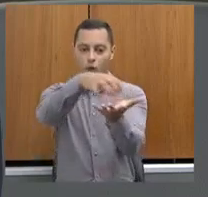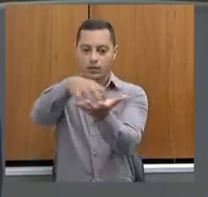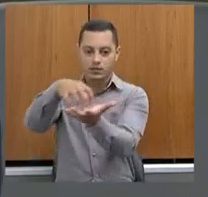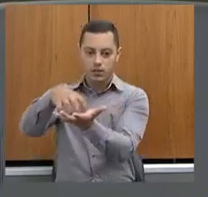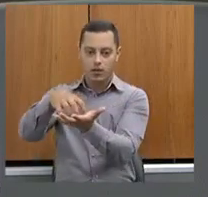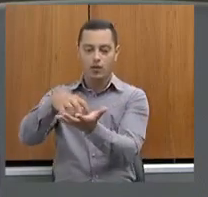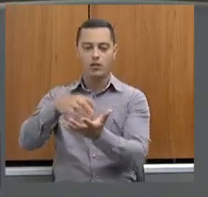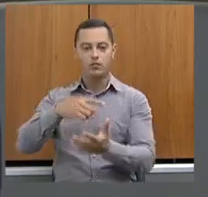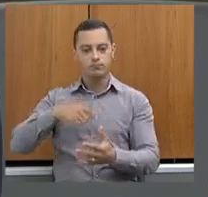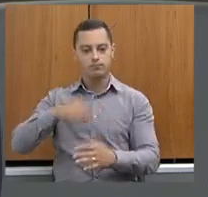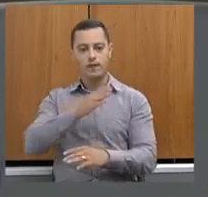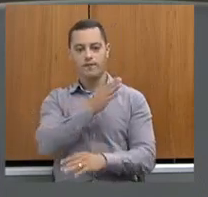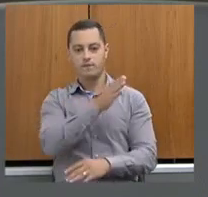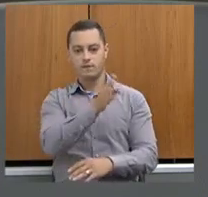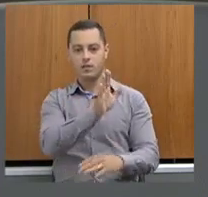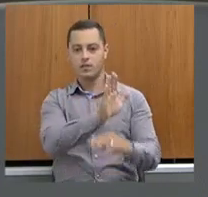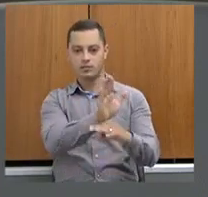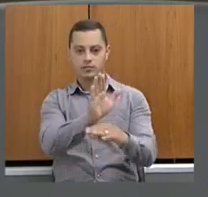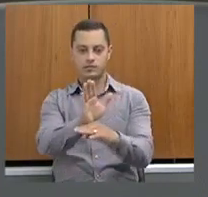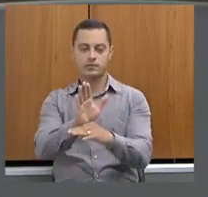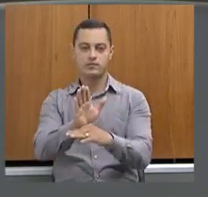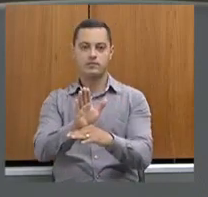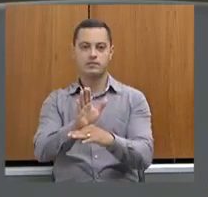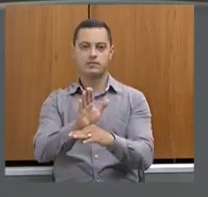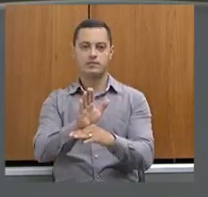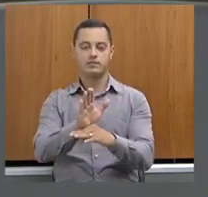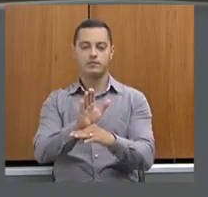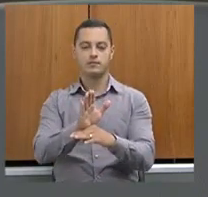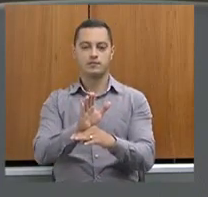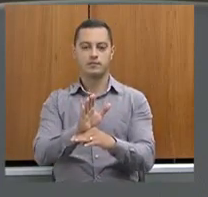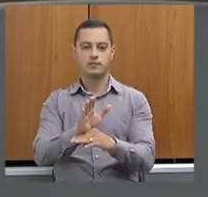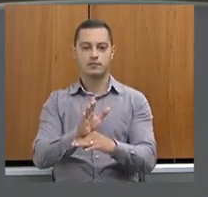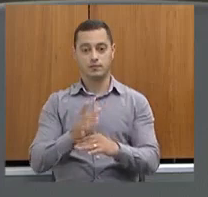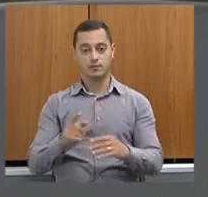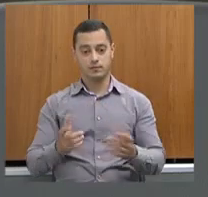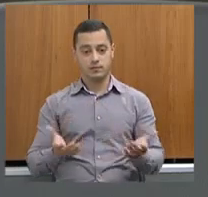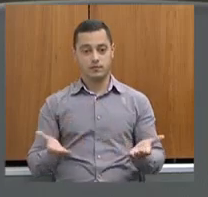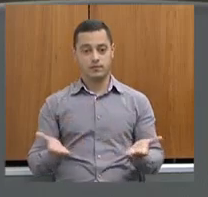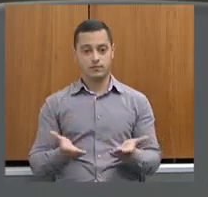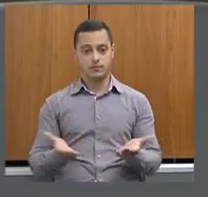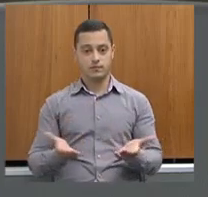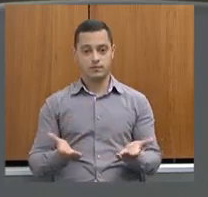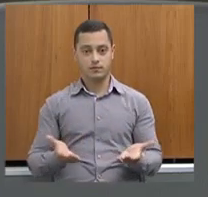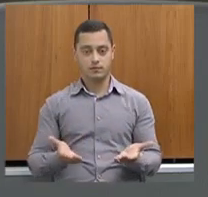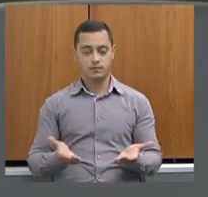mobilizando recursos né para colocar e agora